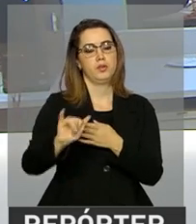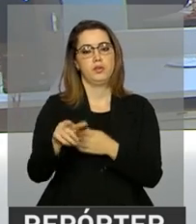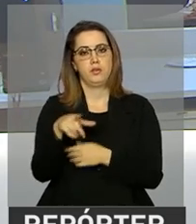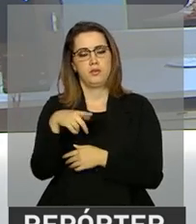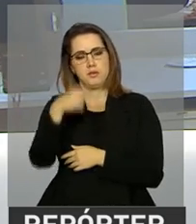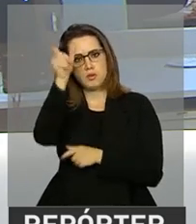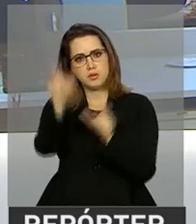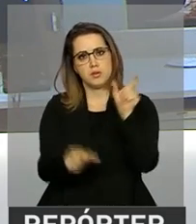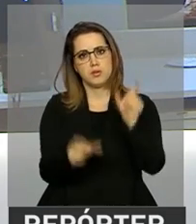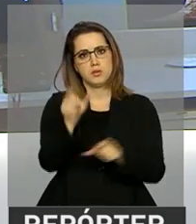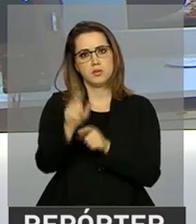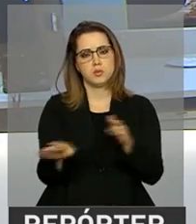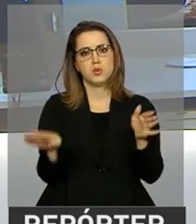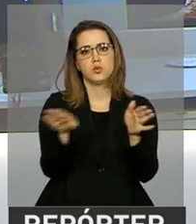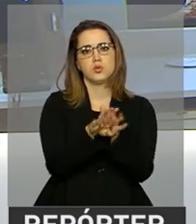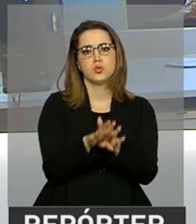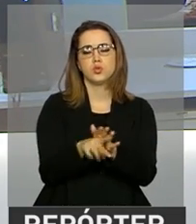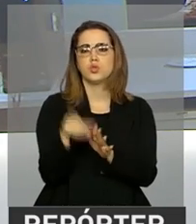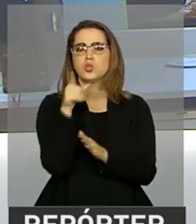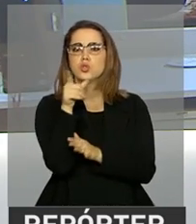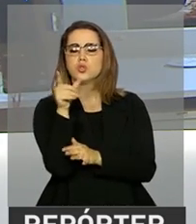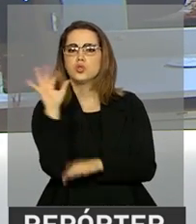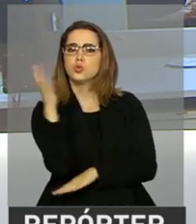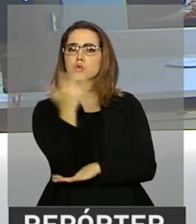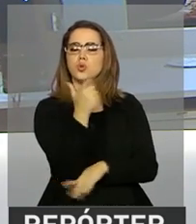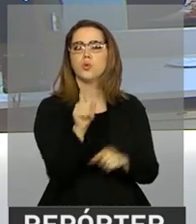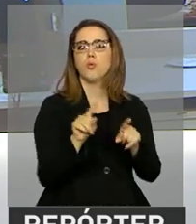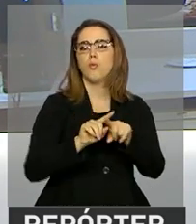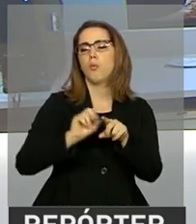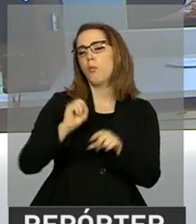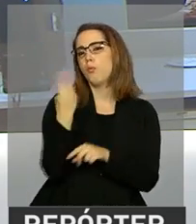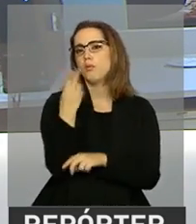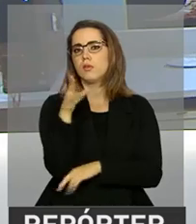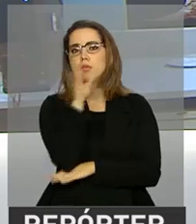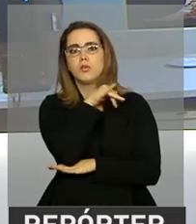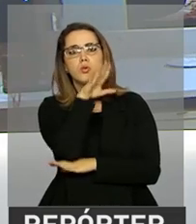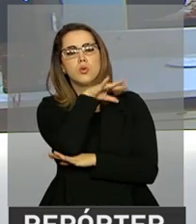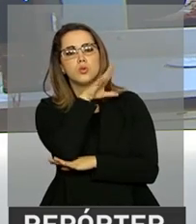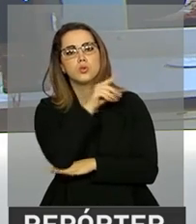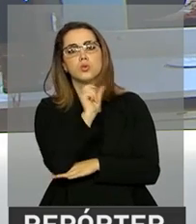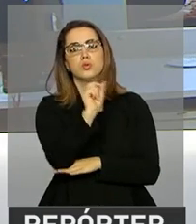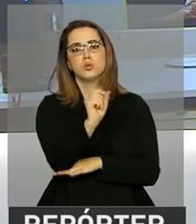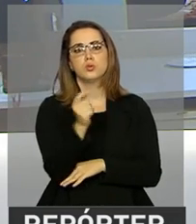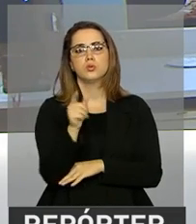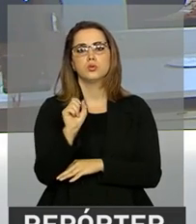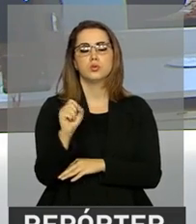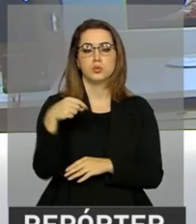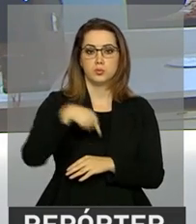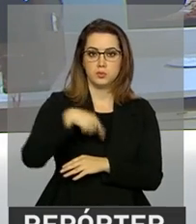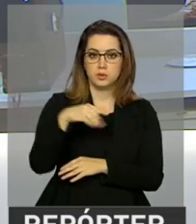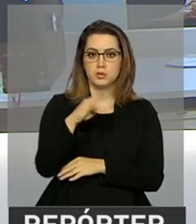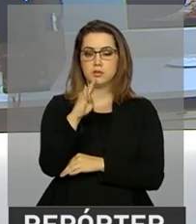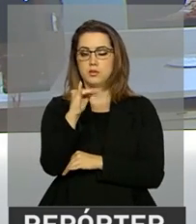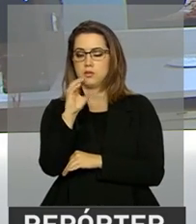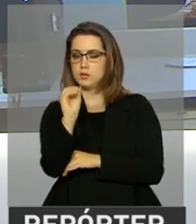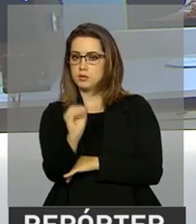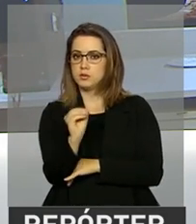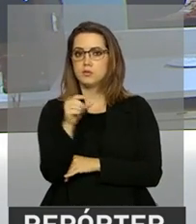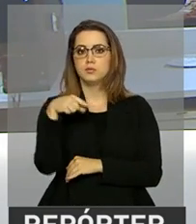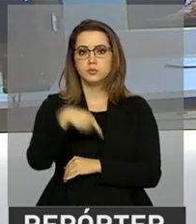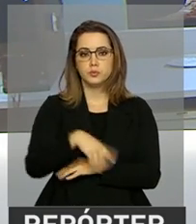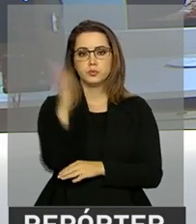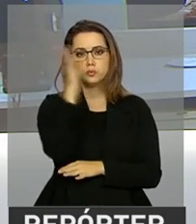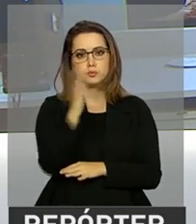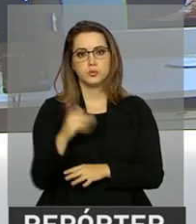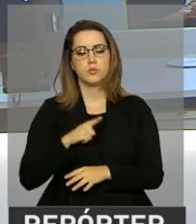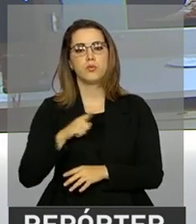passageiros entrem num país com plantas e animais ou retornem das Olimpíadas com algum componente da biodiversidade brasileira. No alvo